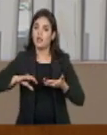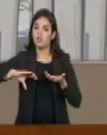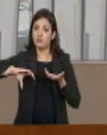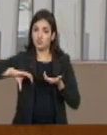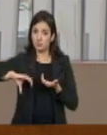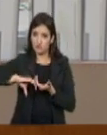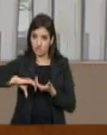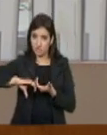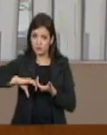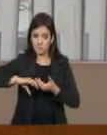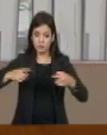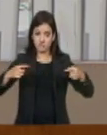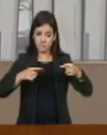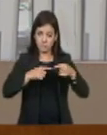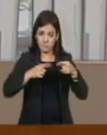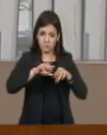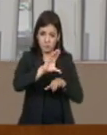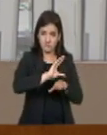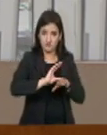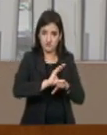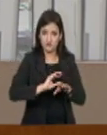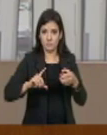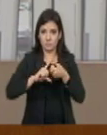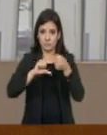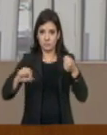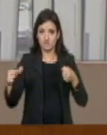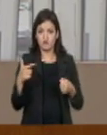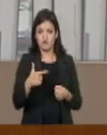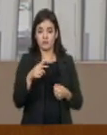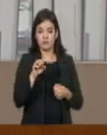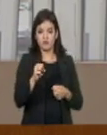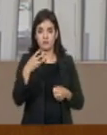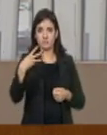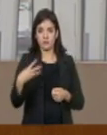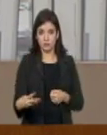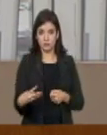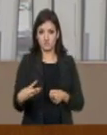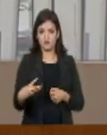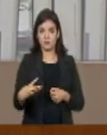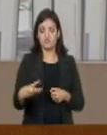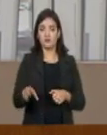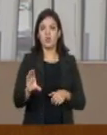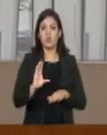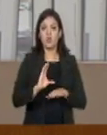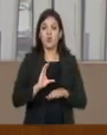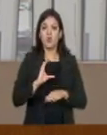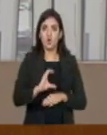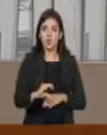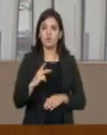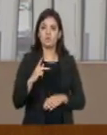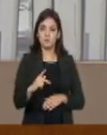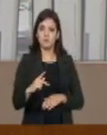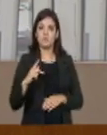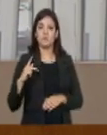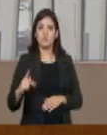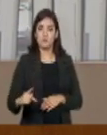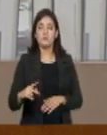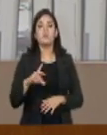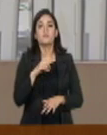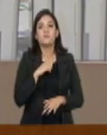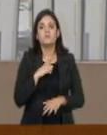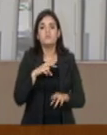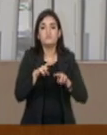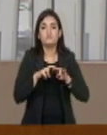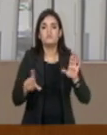brasileiro contida no artigo 283 do Código de Processo Penal, estabelecida pela